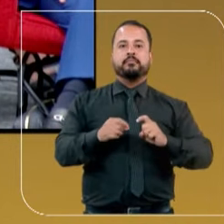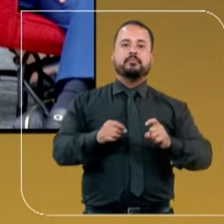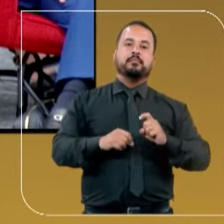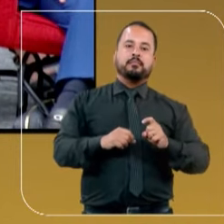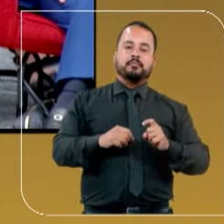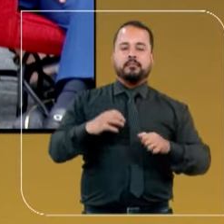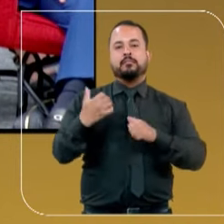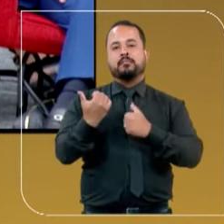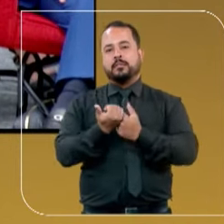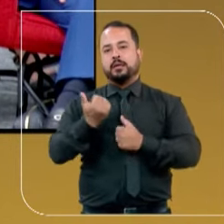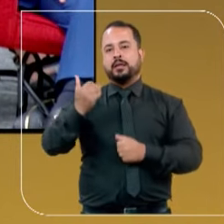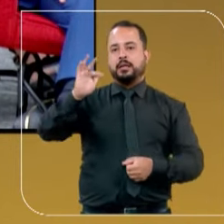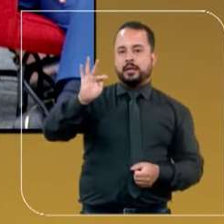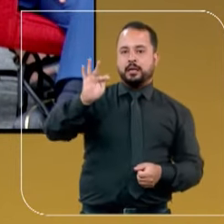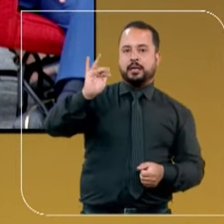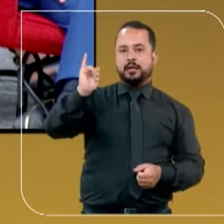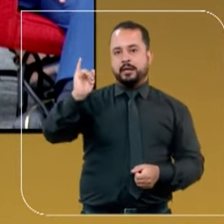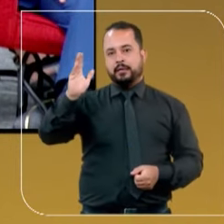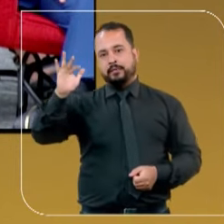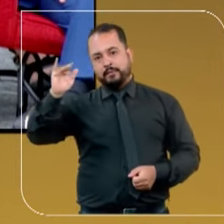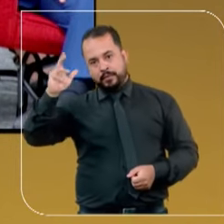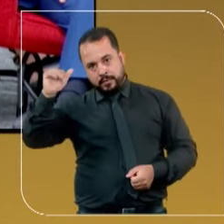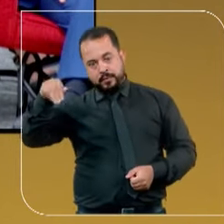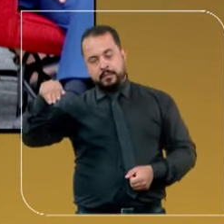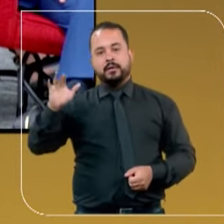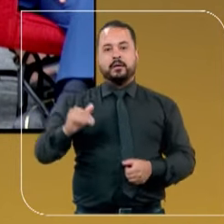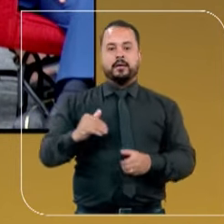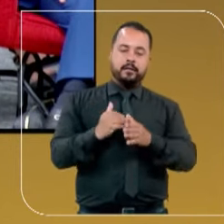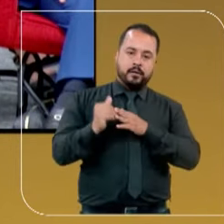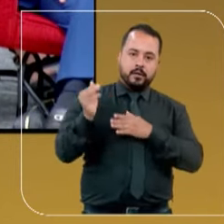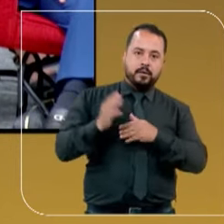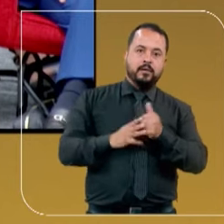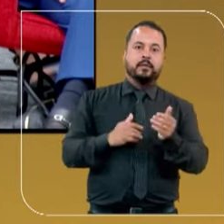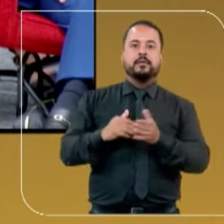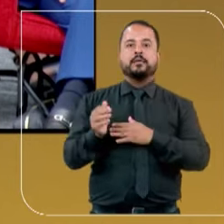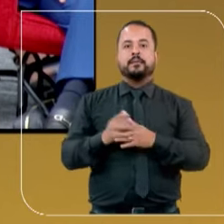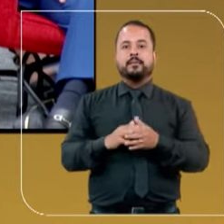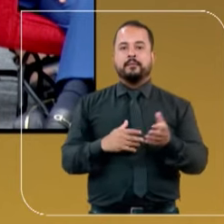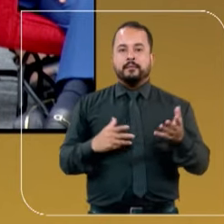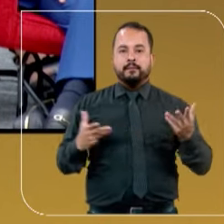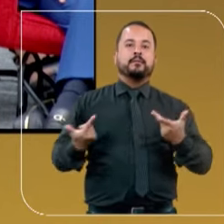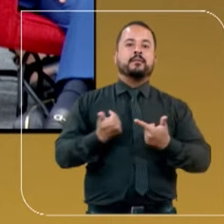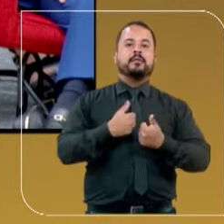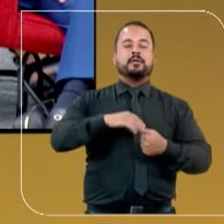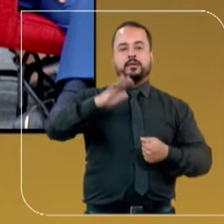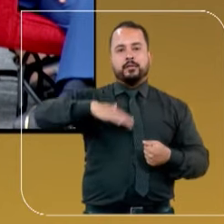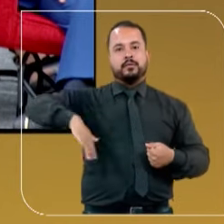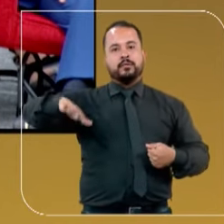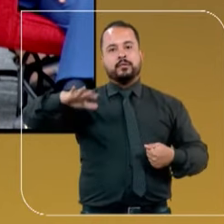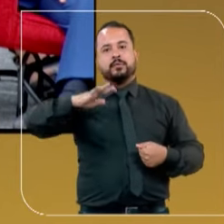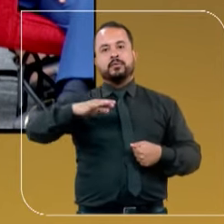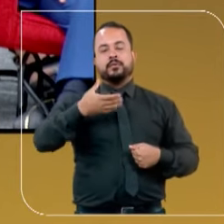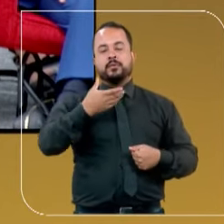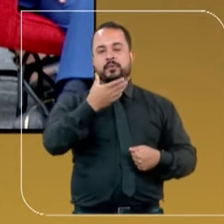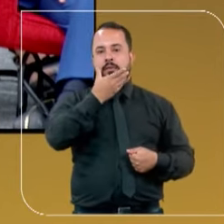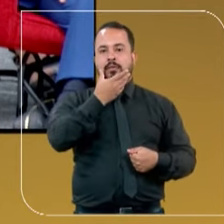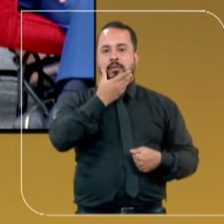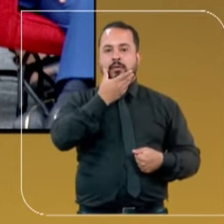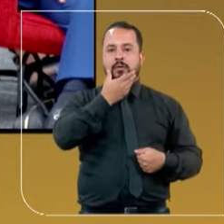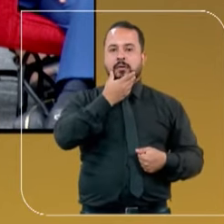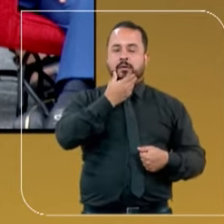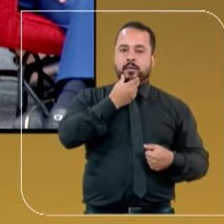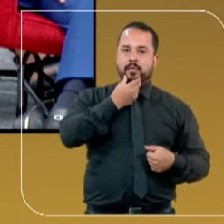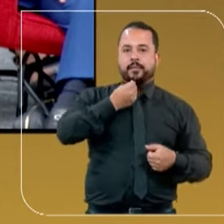IFAM, visando elevar ainda mais a qualificação e a preparação dos nossos juízes para funções cada vez